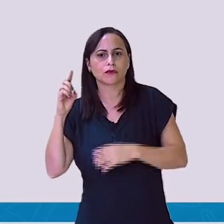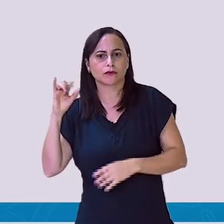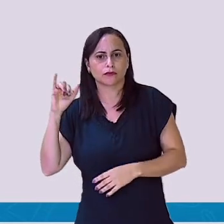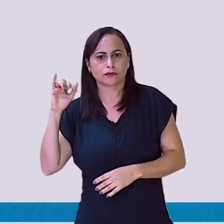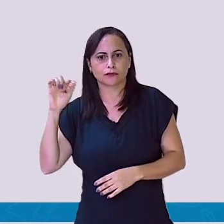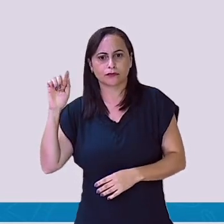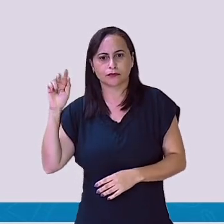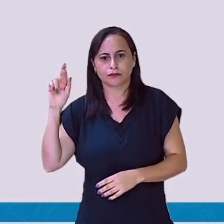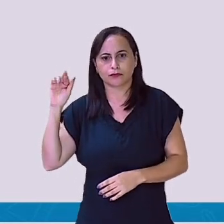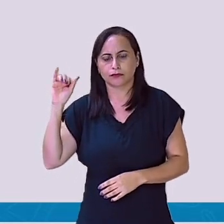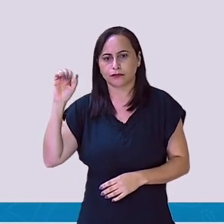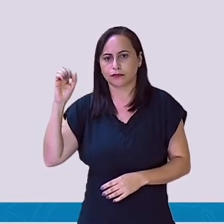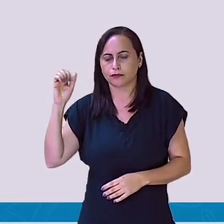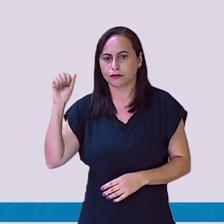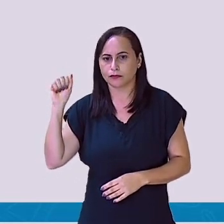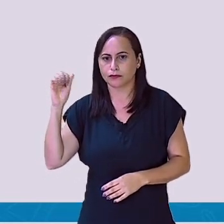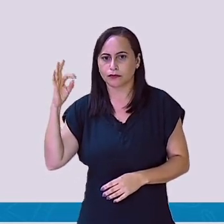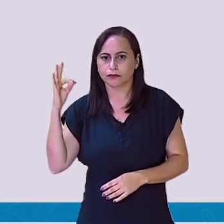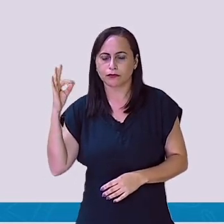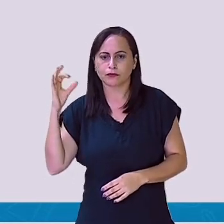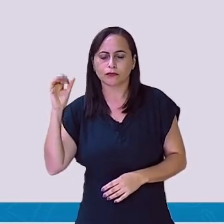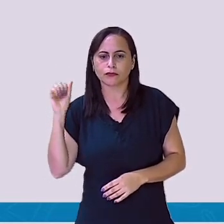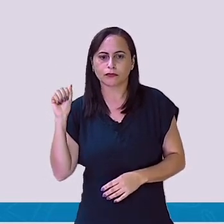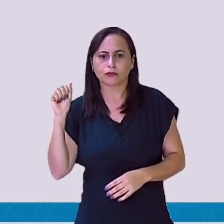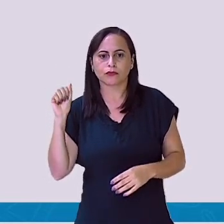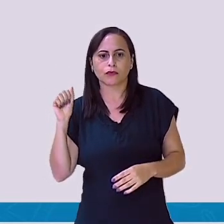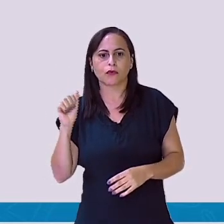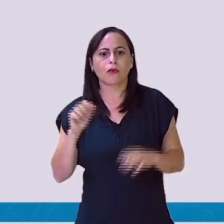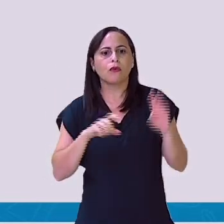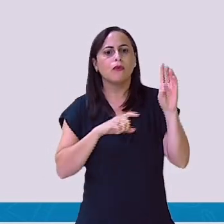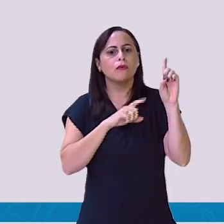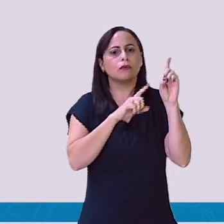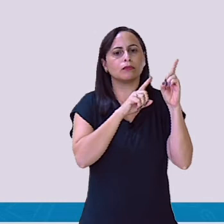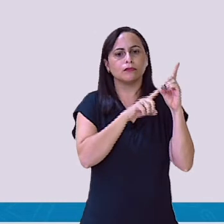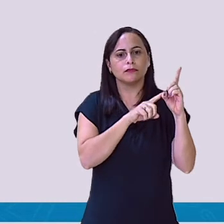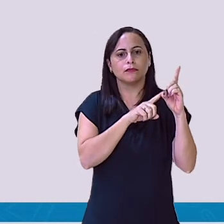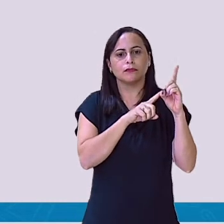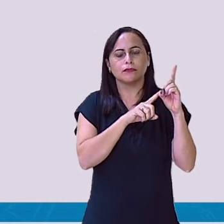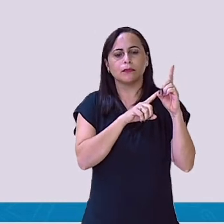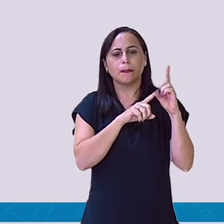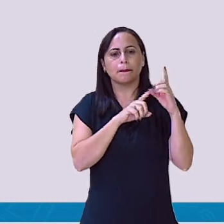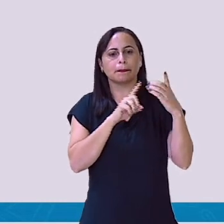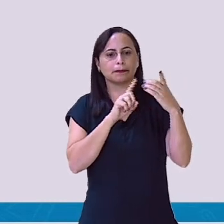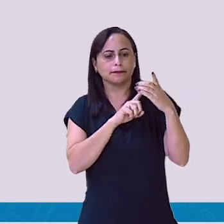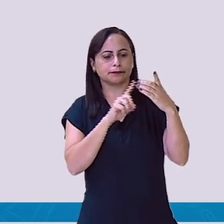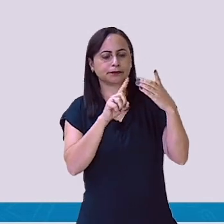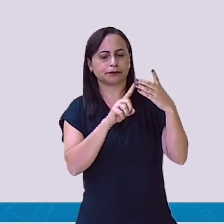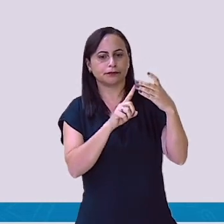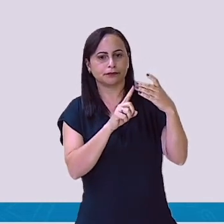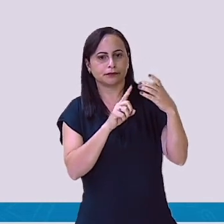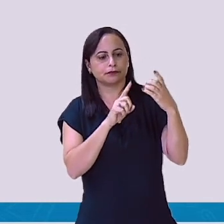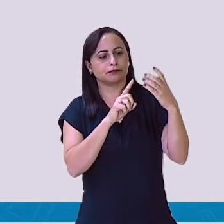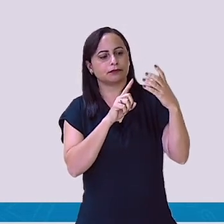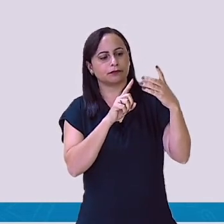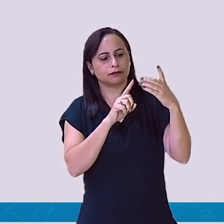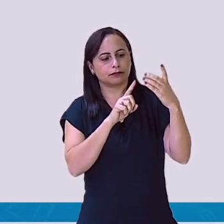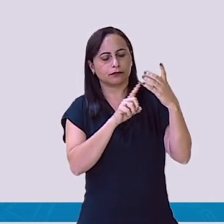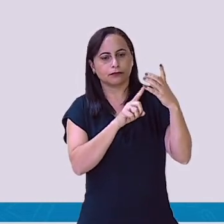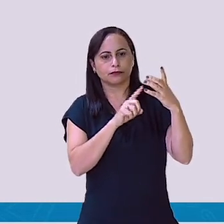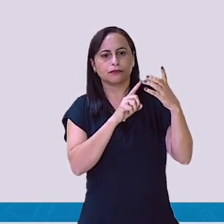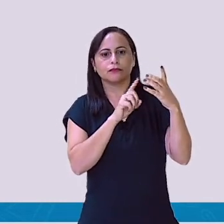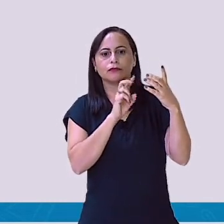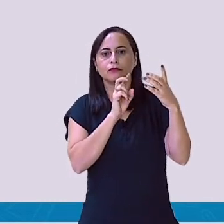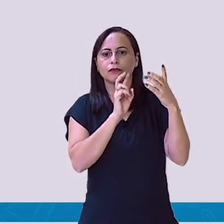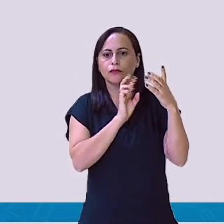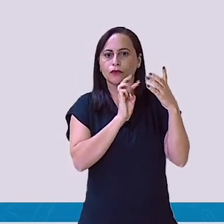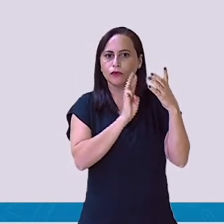dígrafo. Ou letra D, tritongo e dígrafo. Nós temos na palavra gritei um encontro